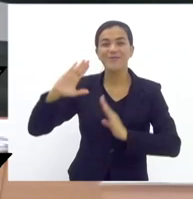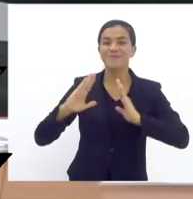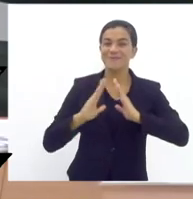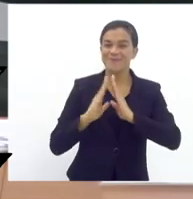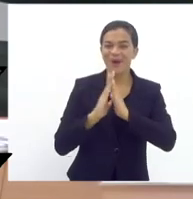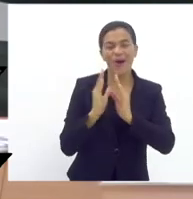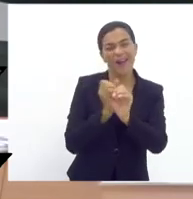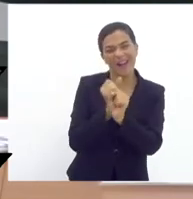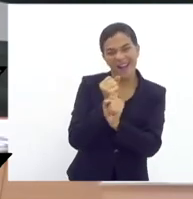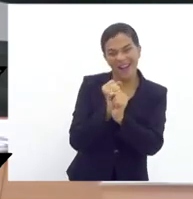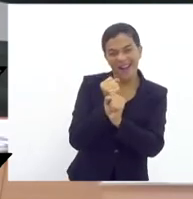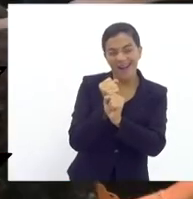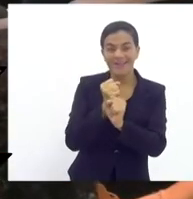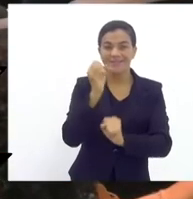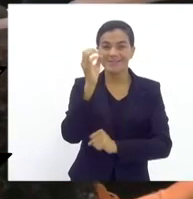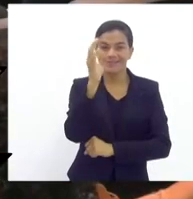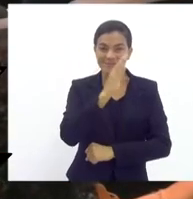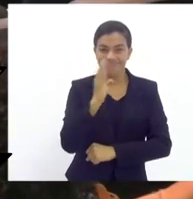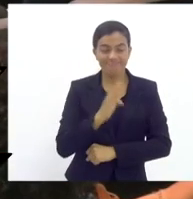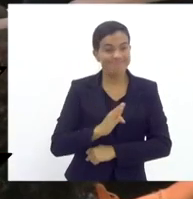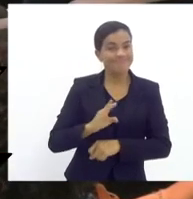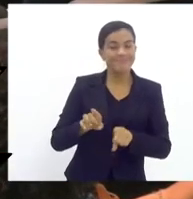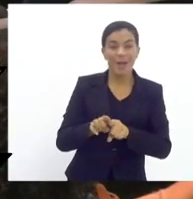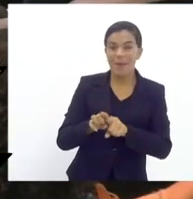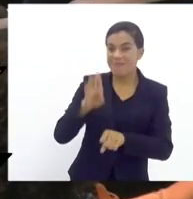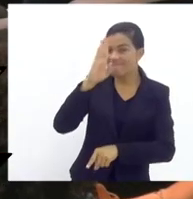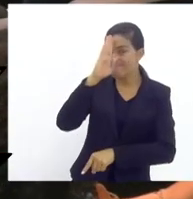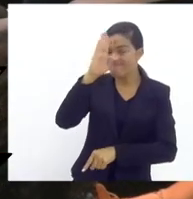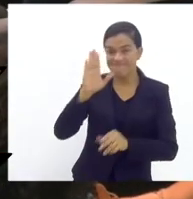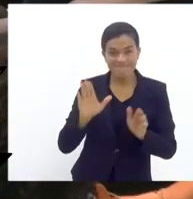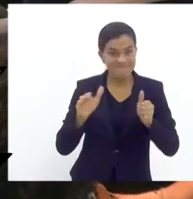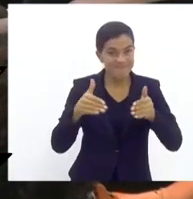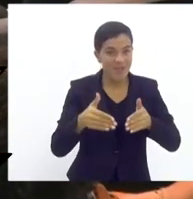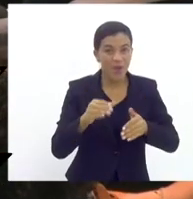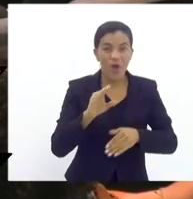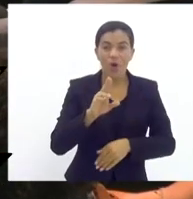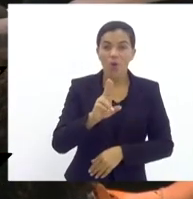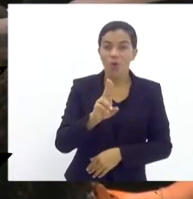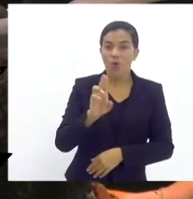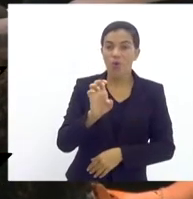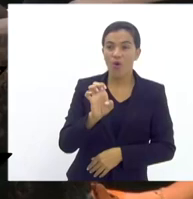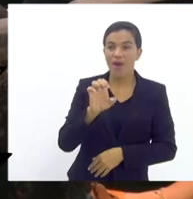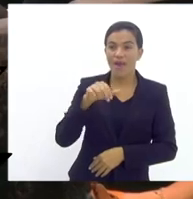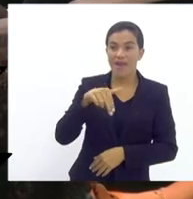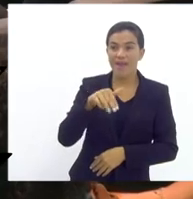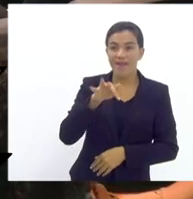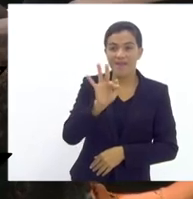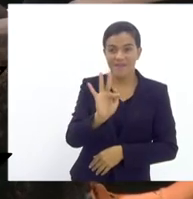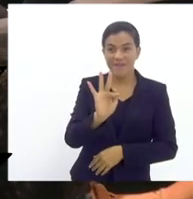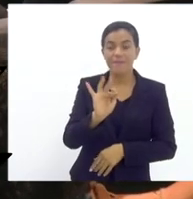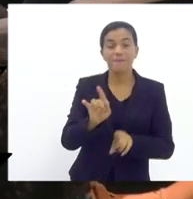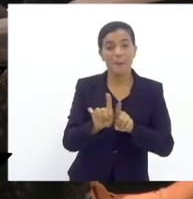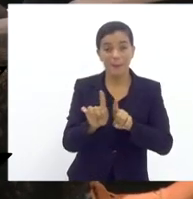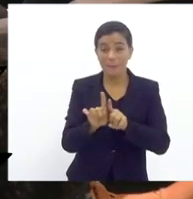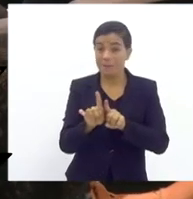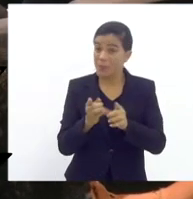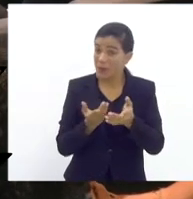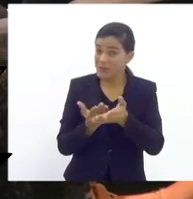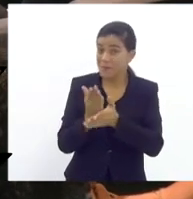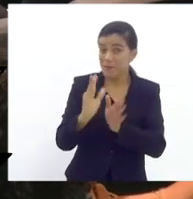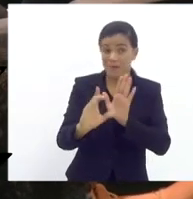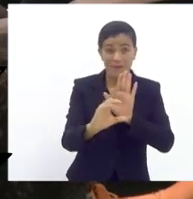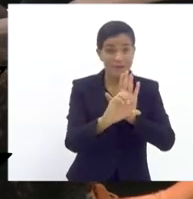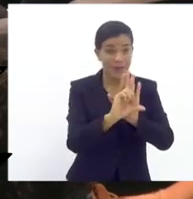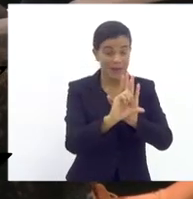alguns anos e prioriza muito também que é o FC seja esse Polo Inclusive a outra legislação que nós aprovamos aqui